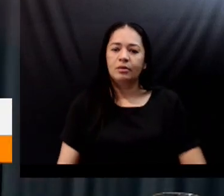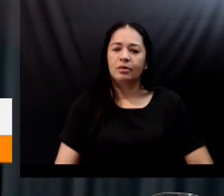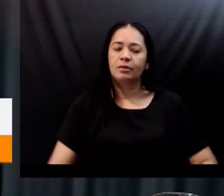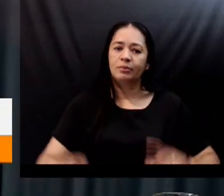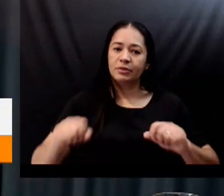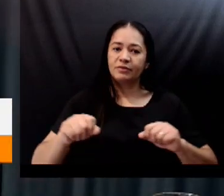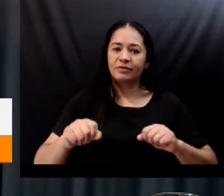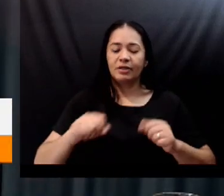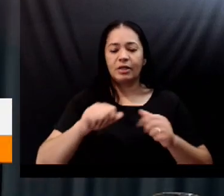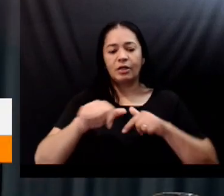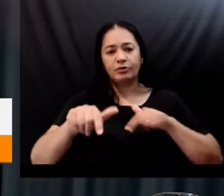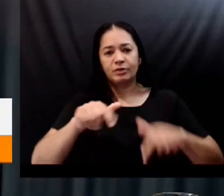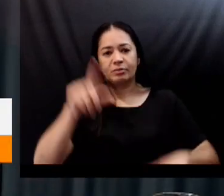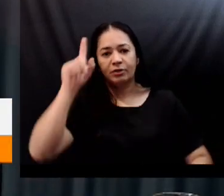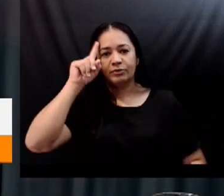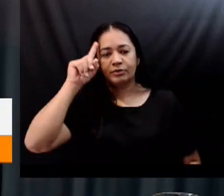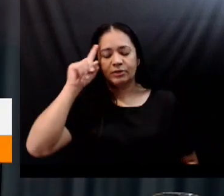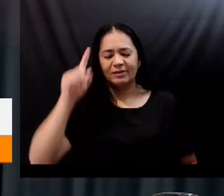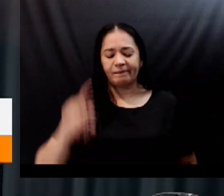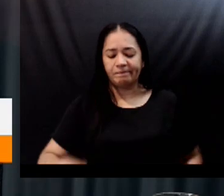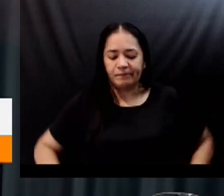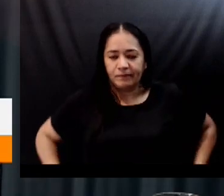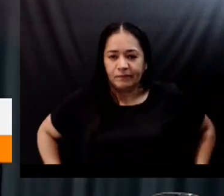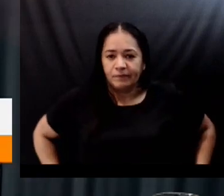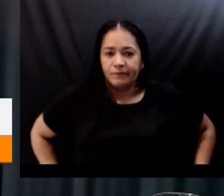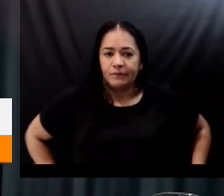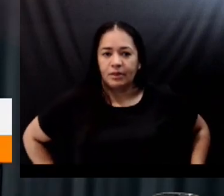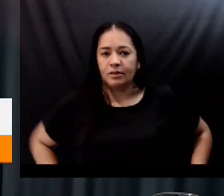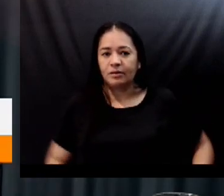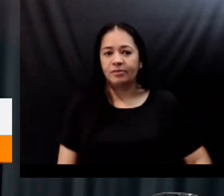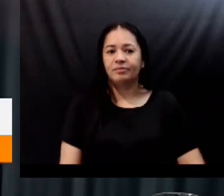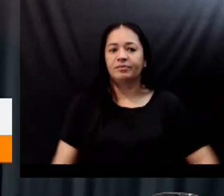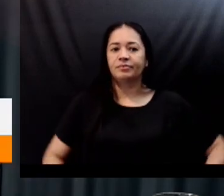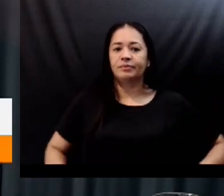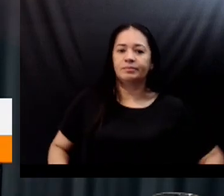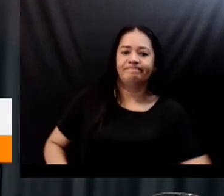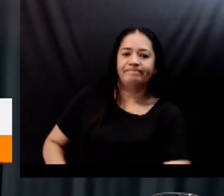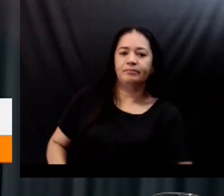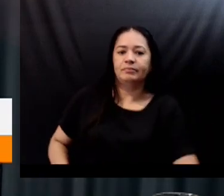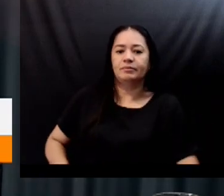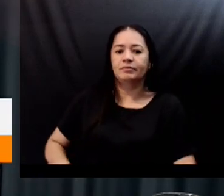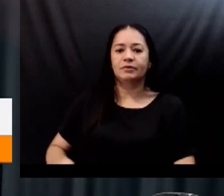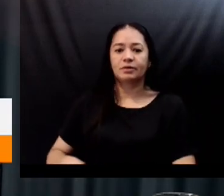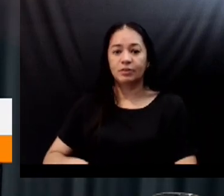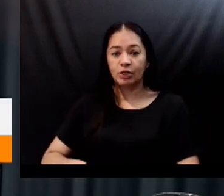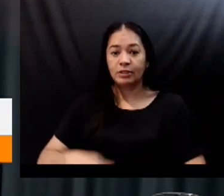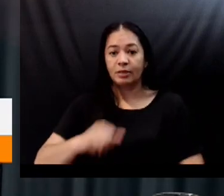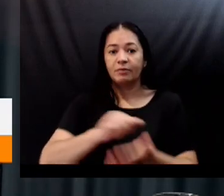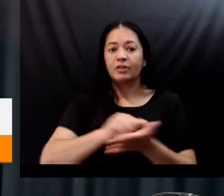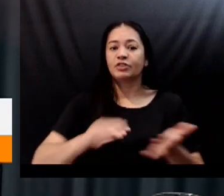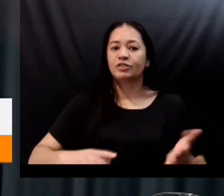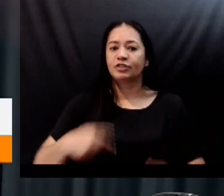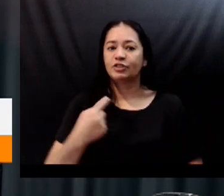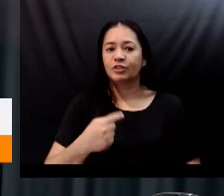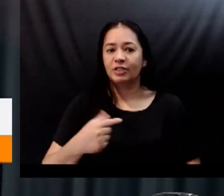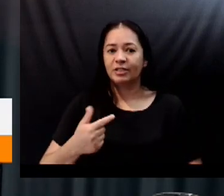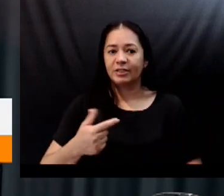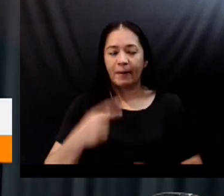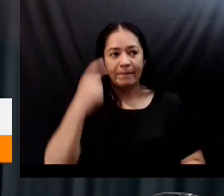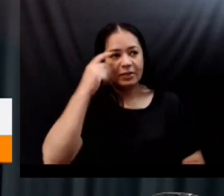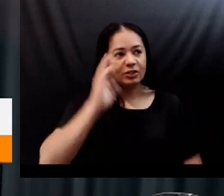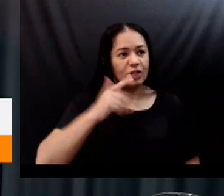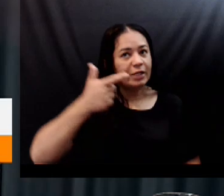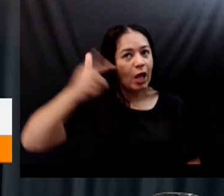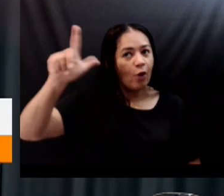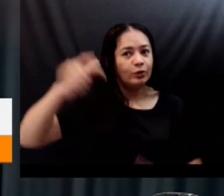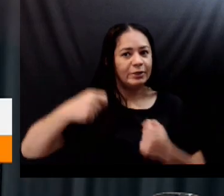dia. Quantas vezes, gente, é muito comum, a gente tá fazendo uma atividade, a gente tá pensando na próxima que a gente tem que fazer. Está mesmo.